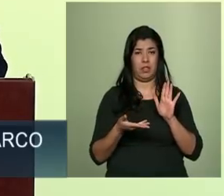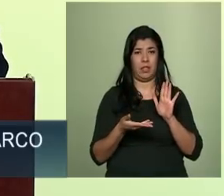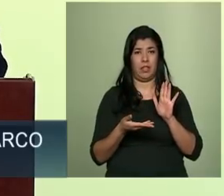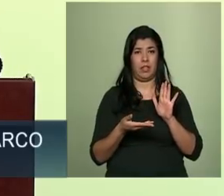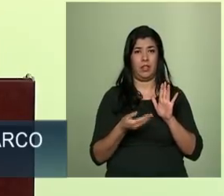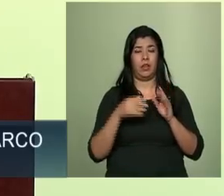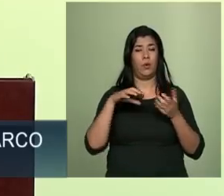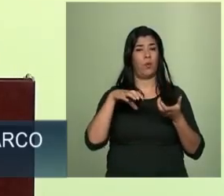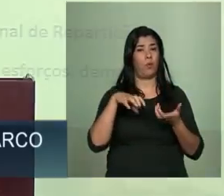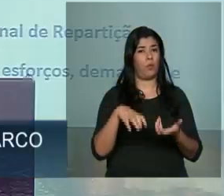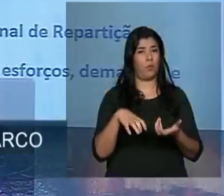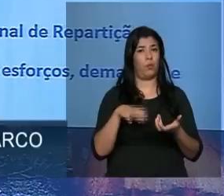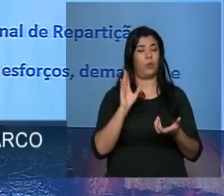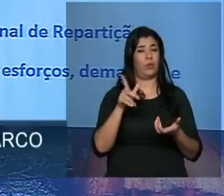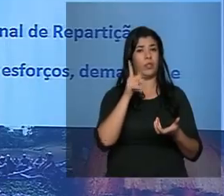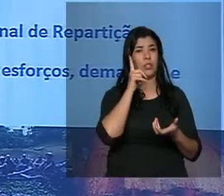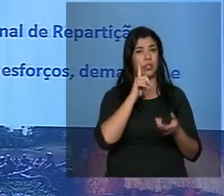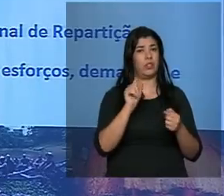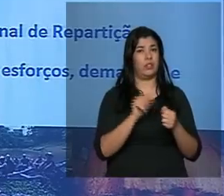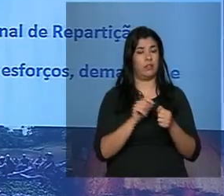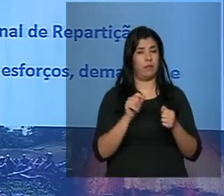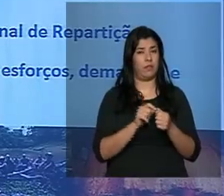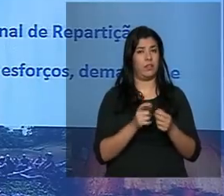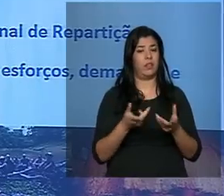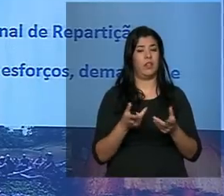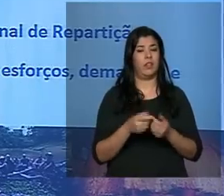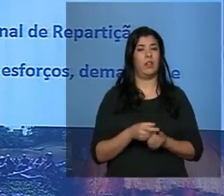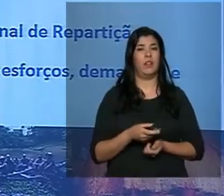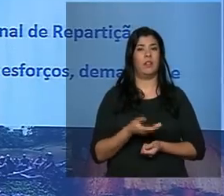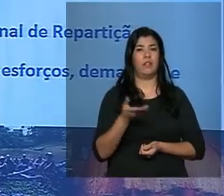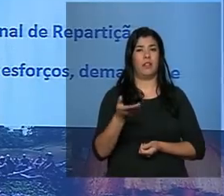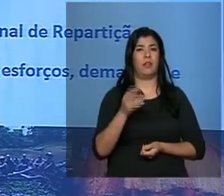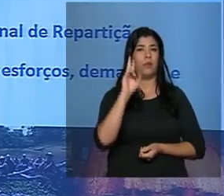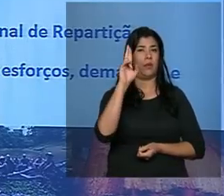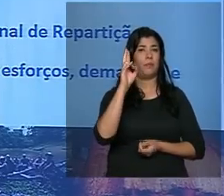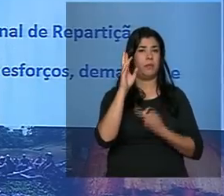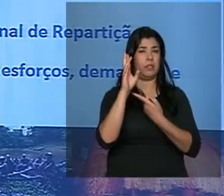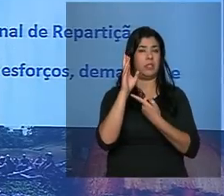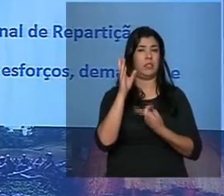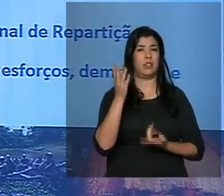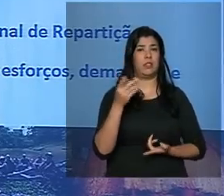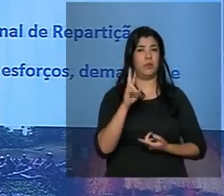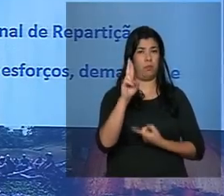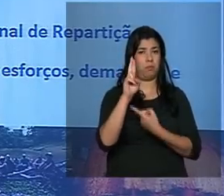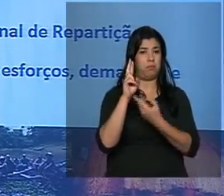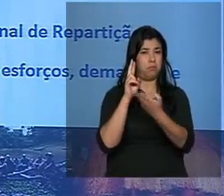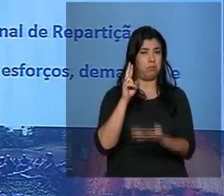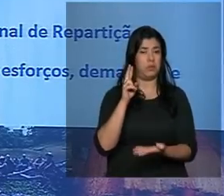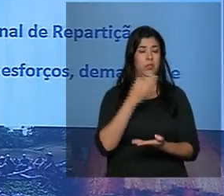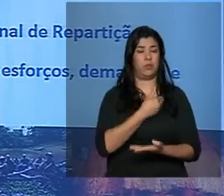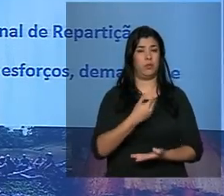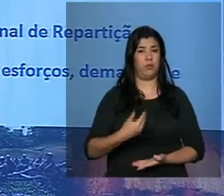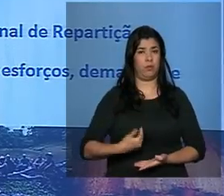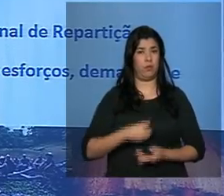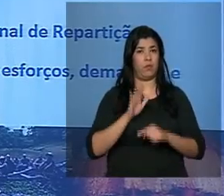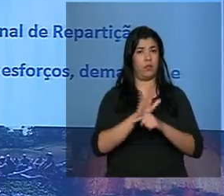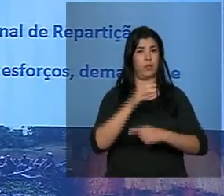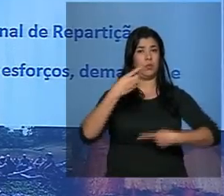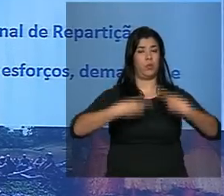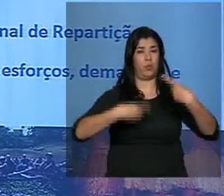que o Congresso Nacional, estou vendo aqui o nosso líder, o governo, contribuiu nesse debate,